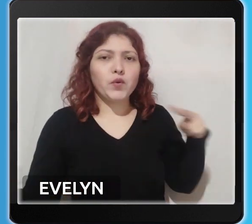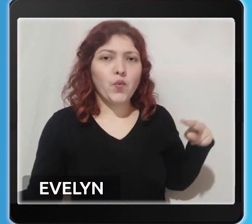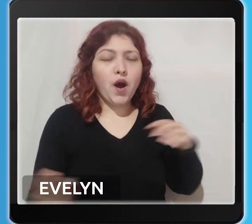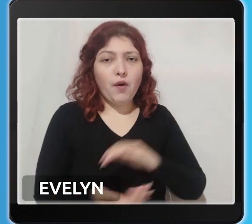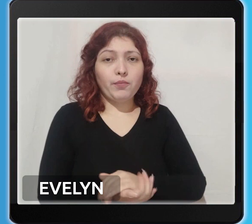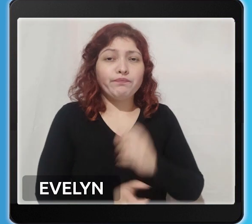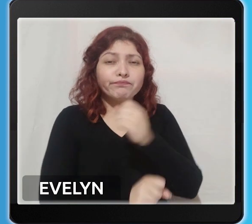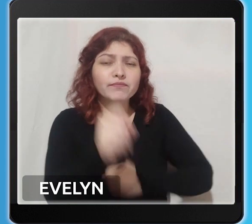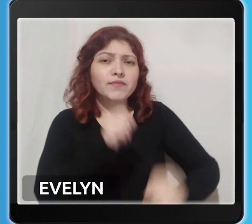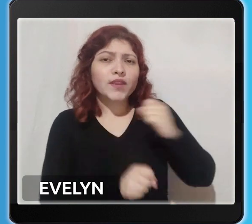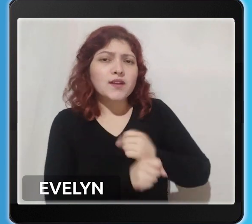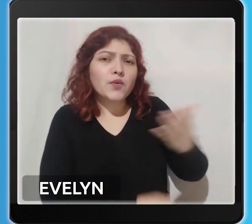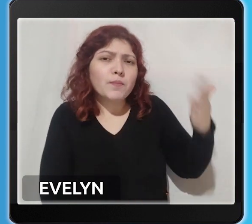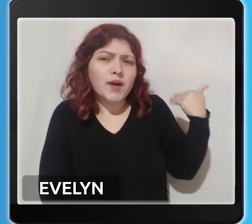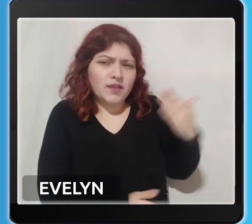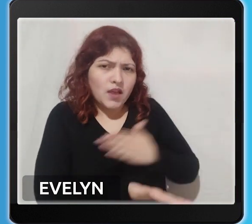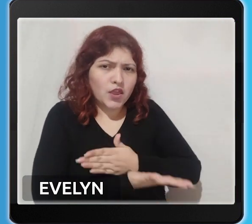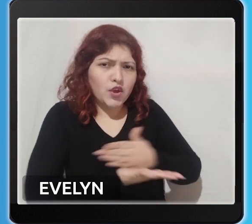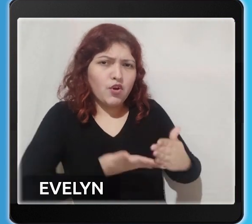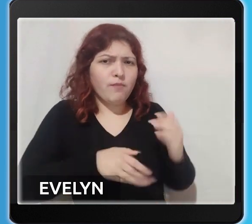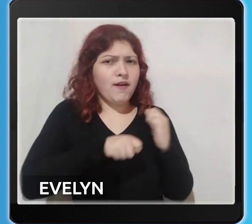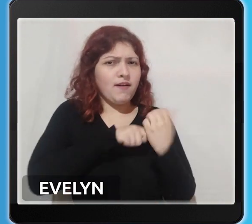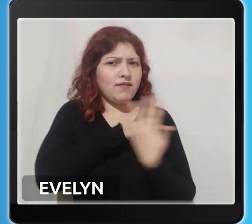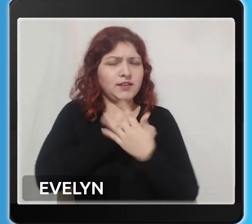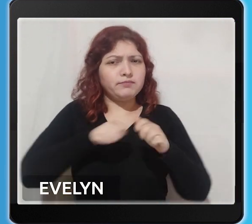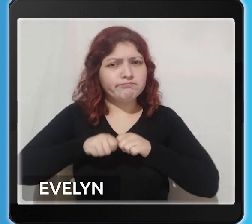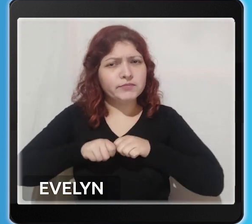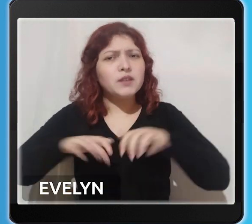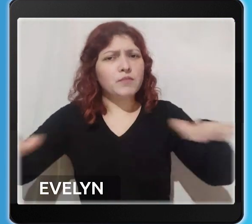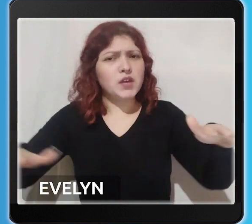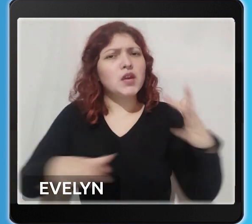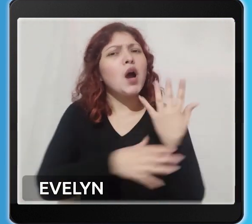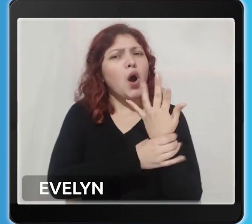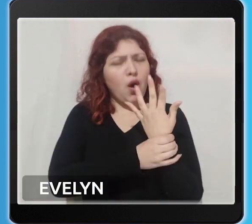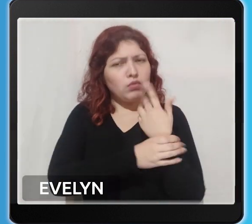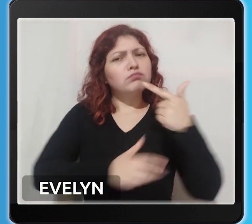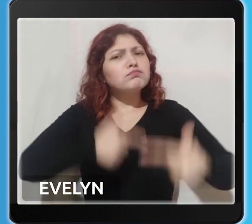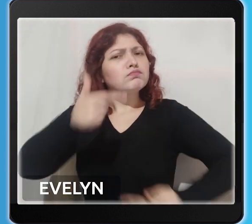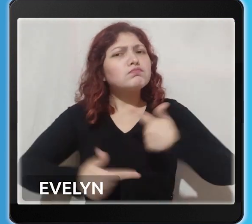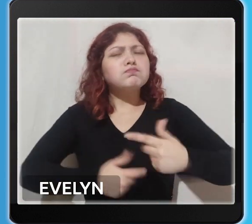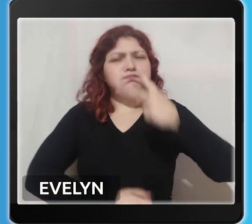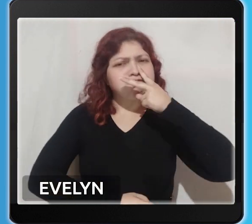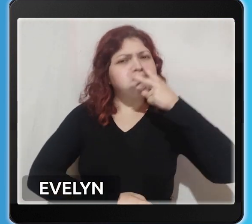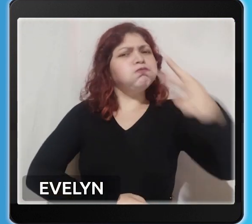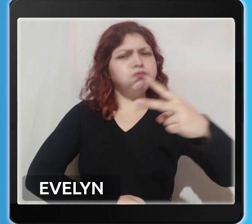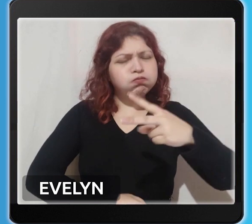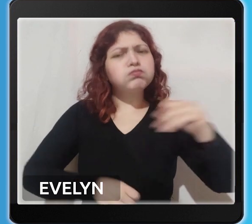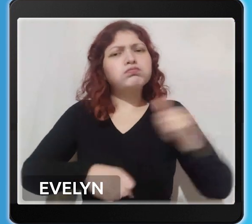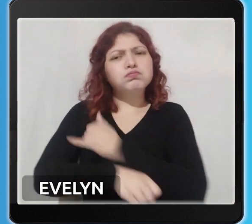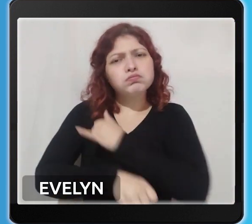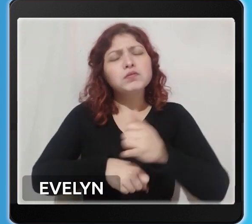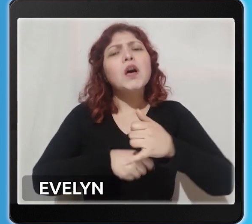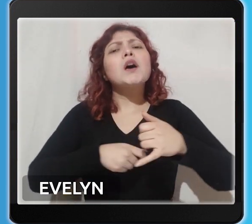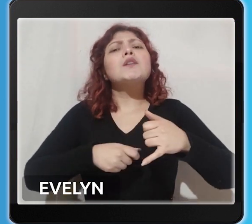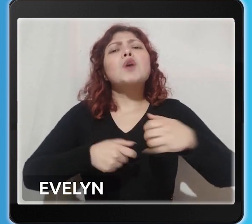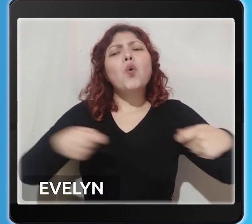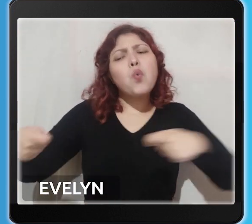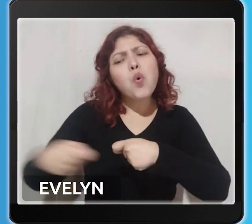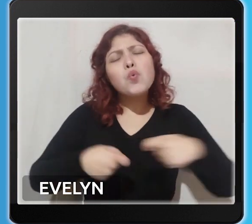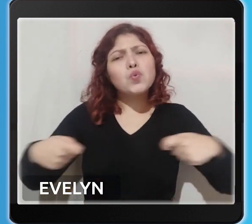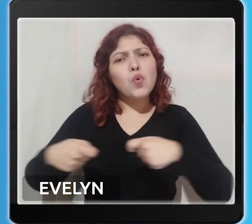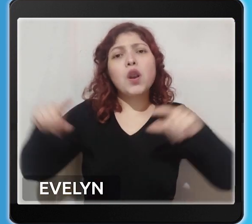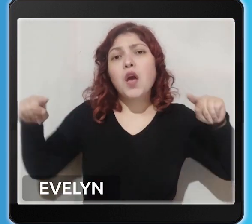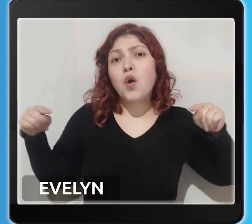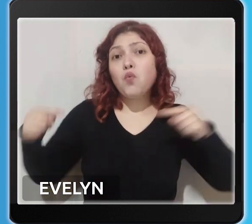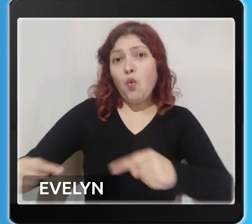tem atuado muito fortemente no enfrentamento da pandemia desde o ano passado. E essa marca de